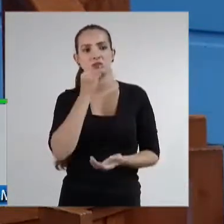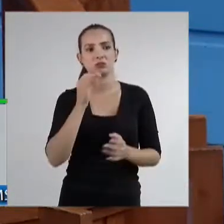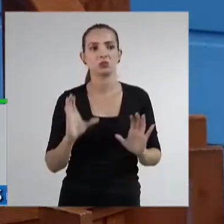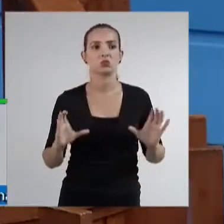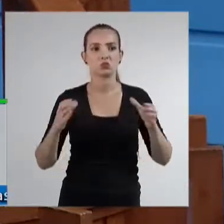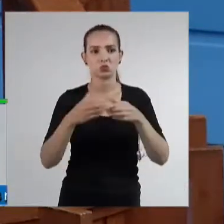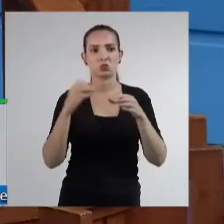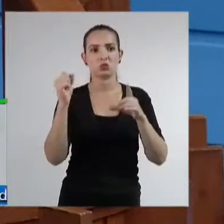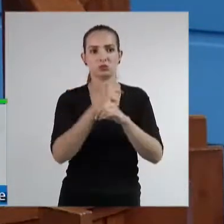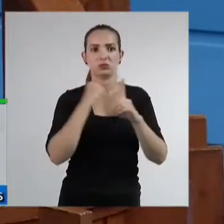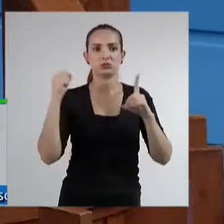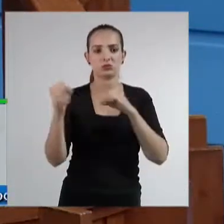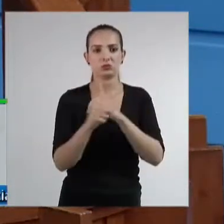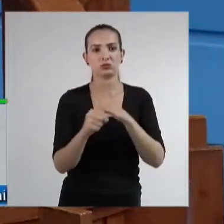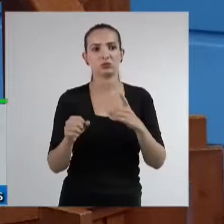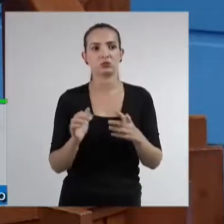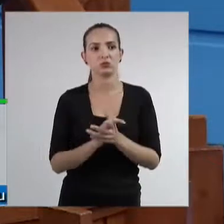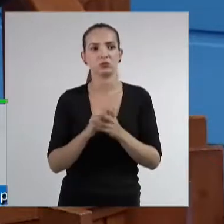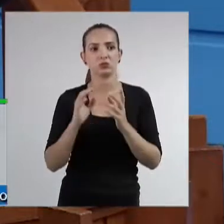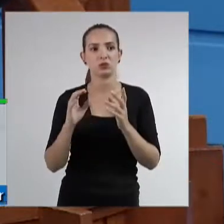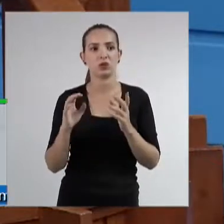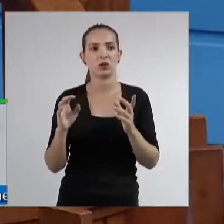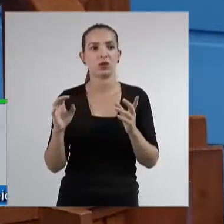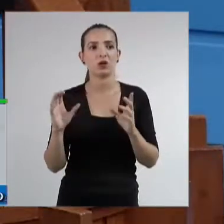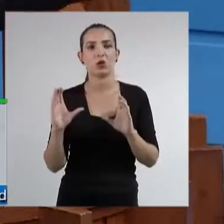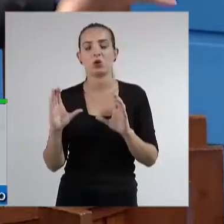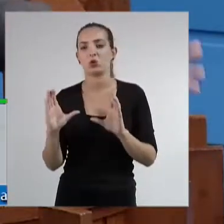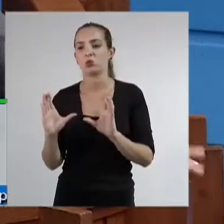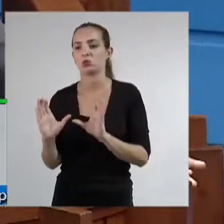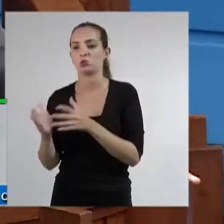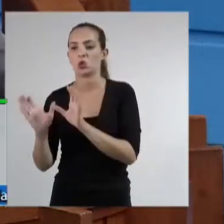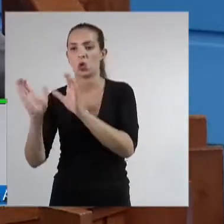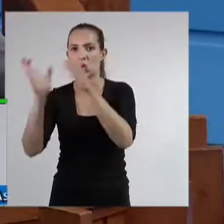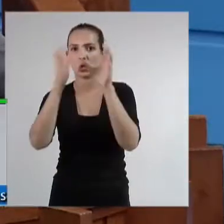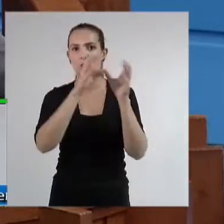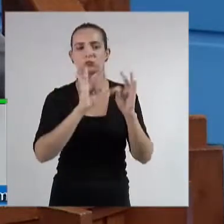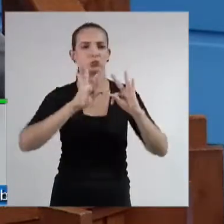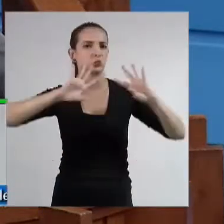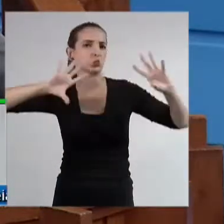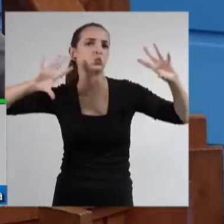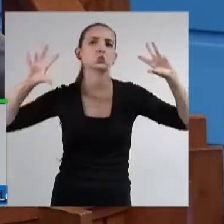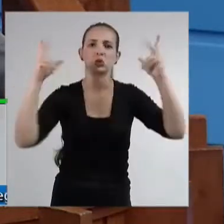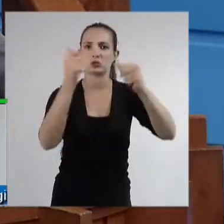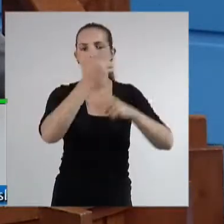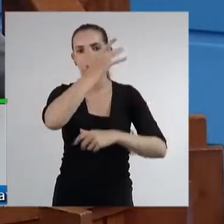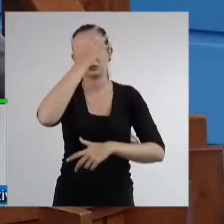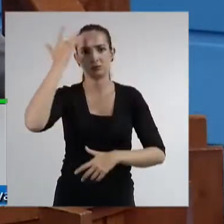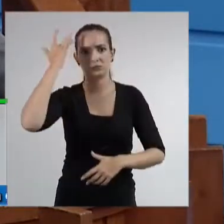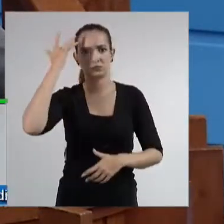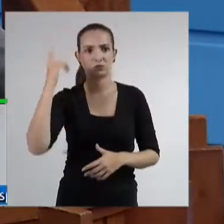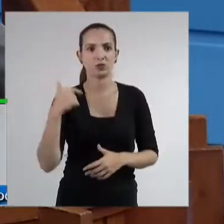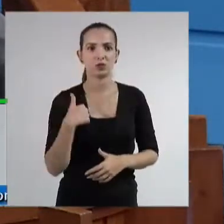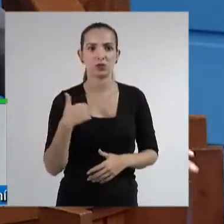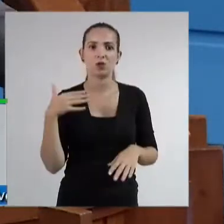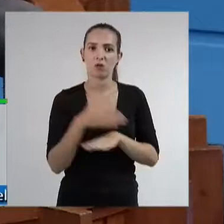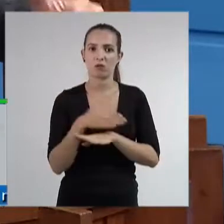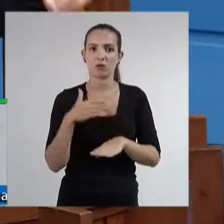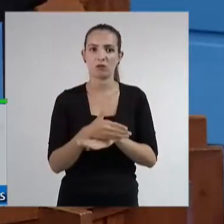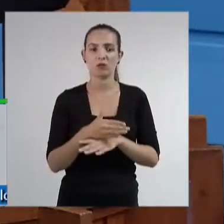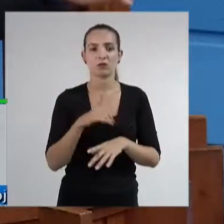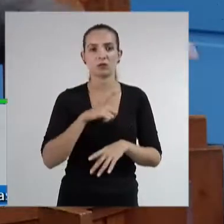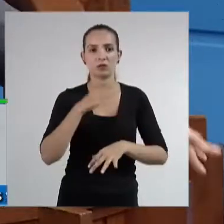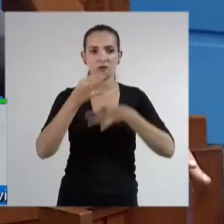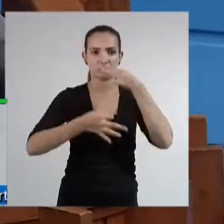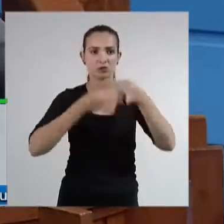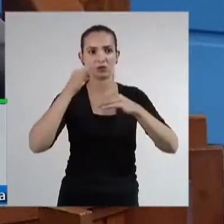não. Pegou todo mundo, todas as pessoas. Participei de uma manifestação,